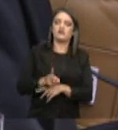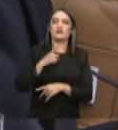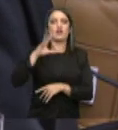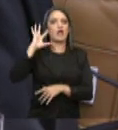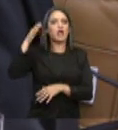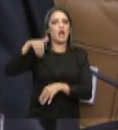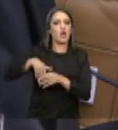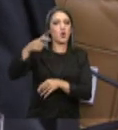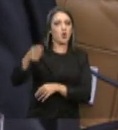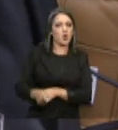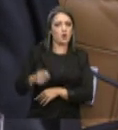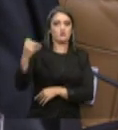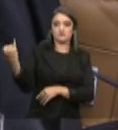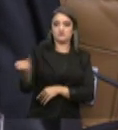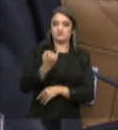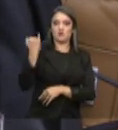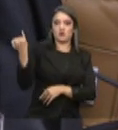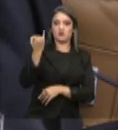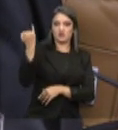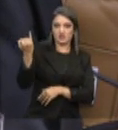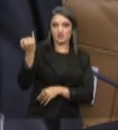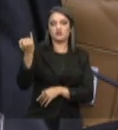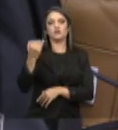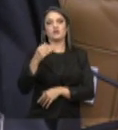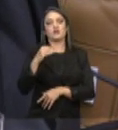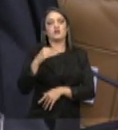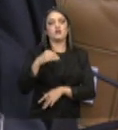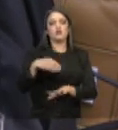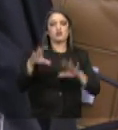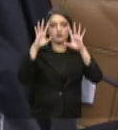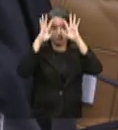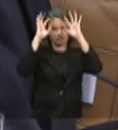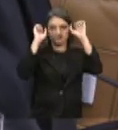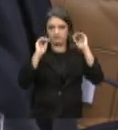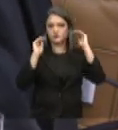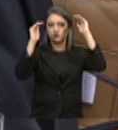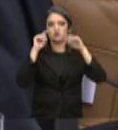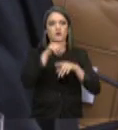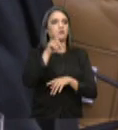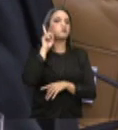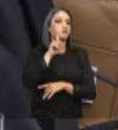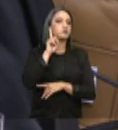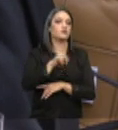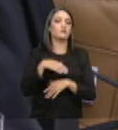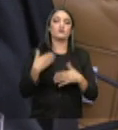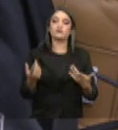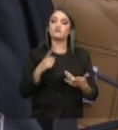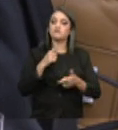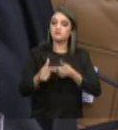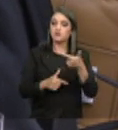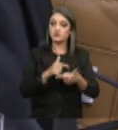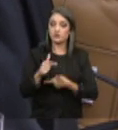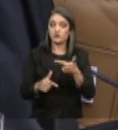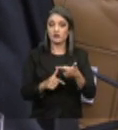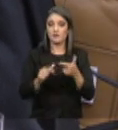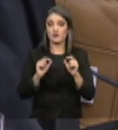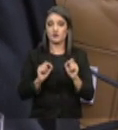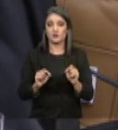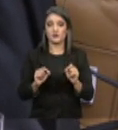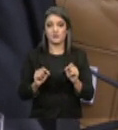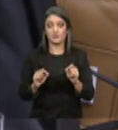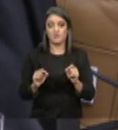acordos históricos da suprema corte norte-americana a partir de sua atuação na questão